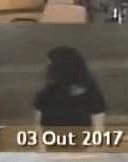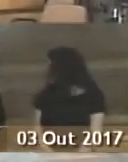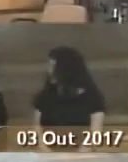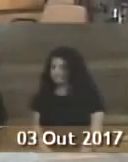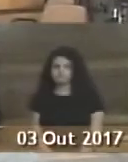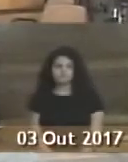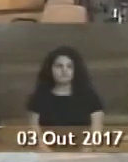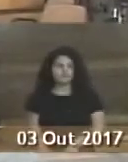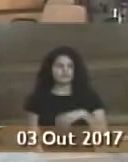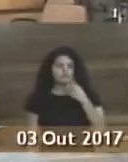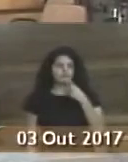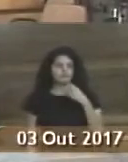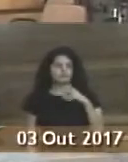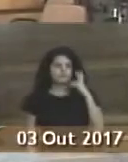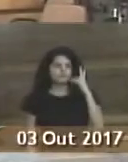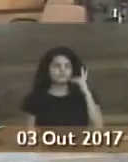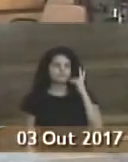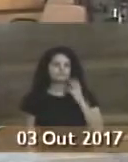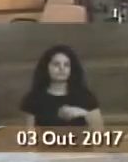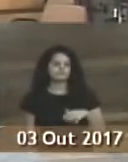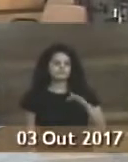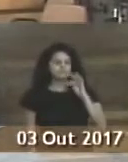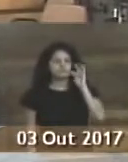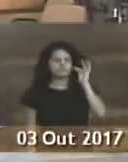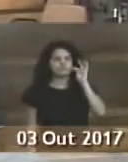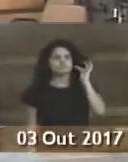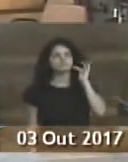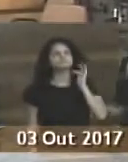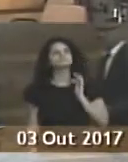Com a palavra, vereador Flavinho Araújo.